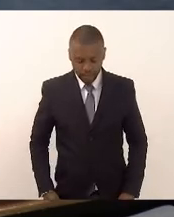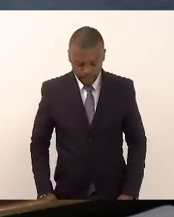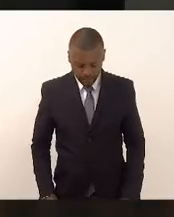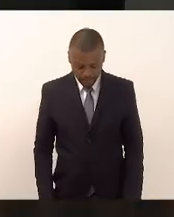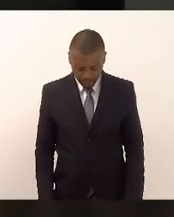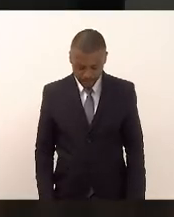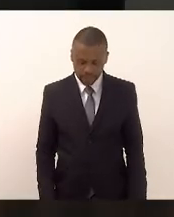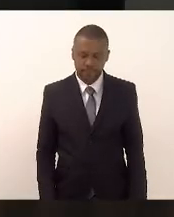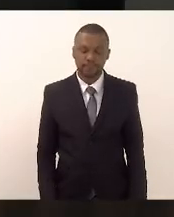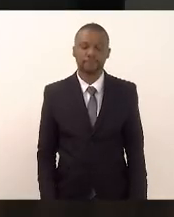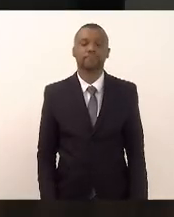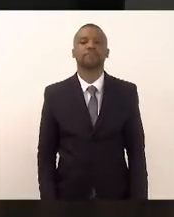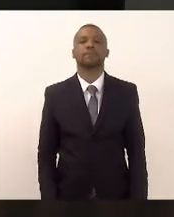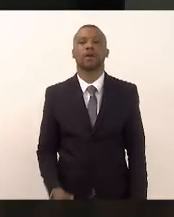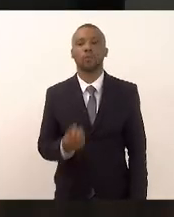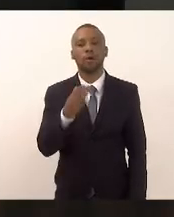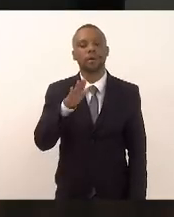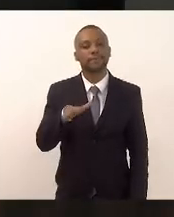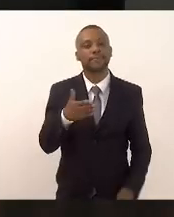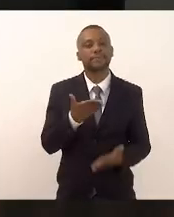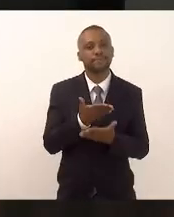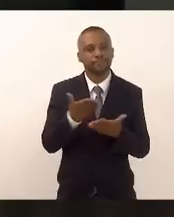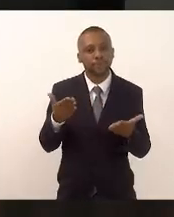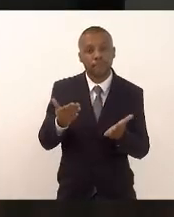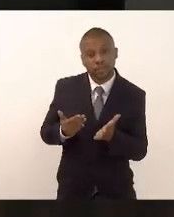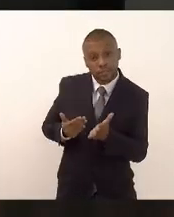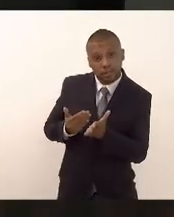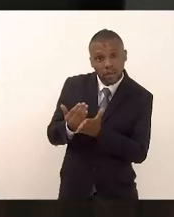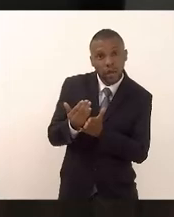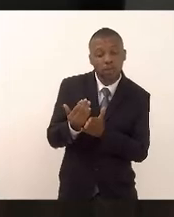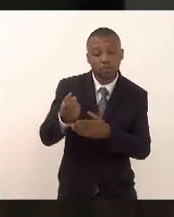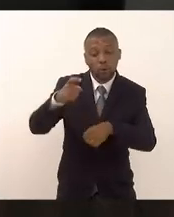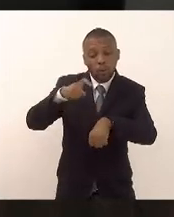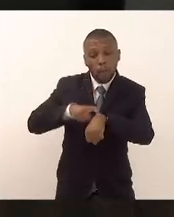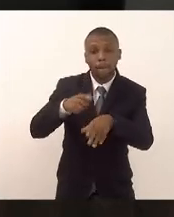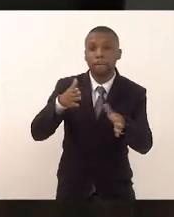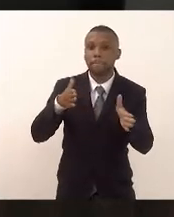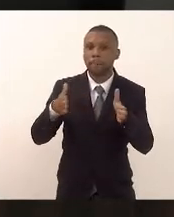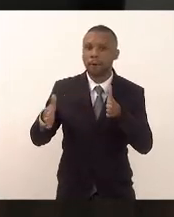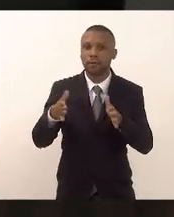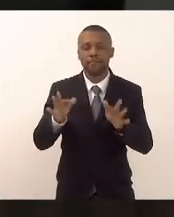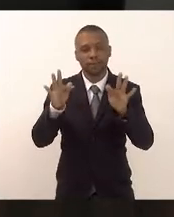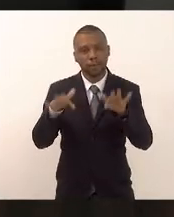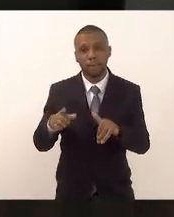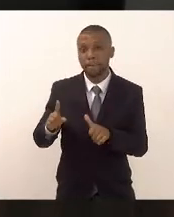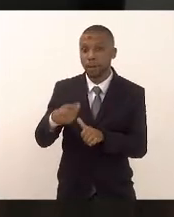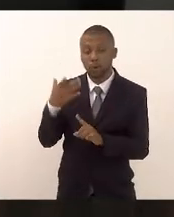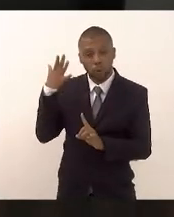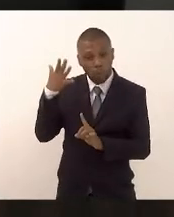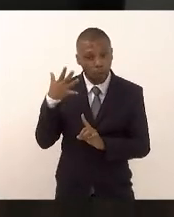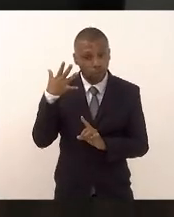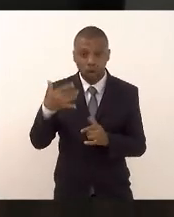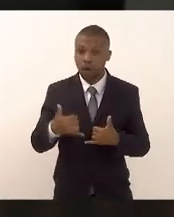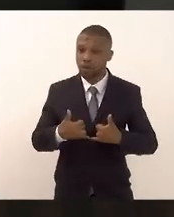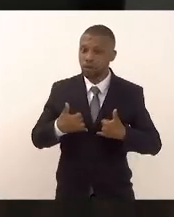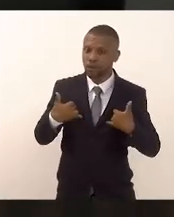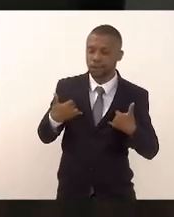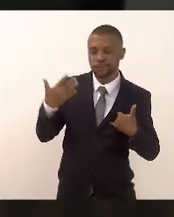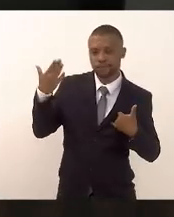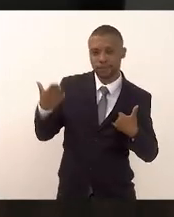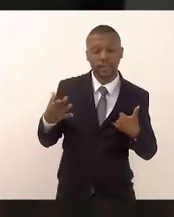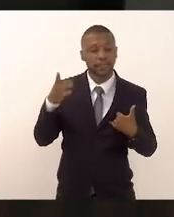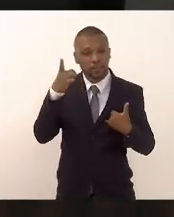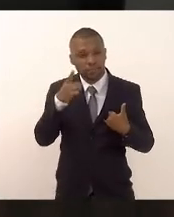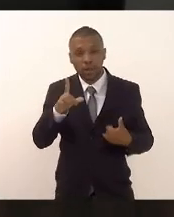Boa tarde a todas e todos. Iniciado o expediente final, primeiro orador inscrito é o nobre deputado Luiz